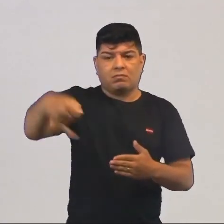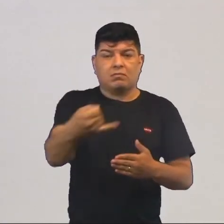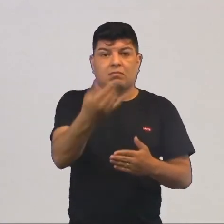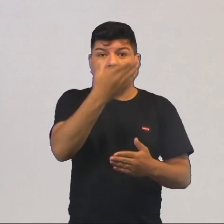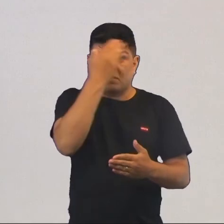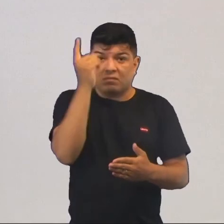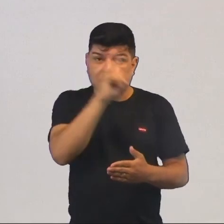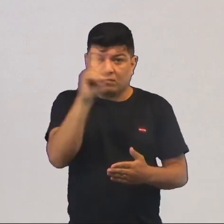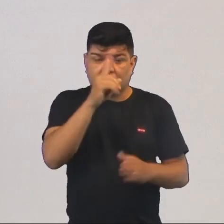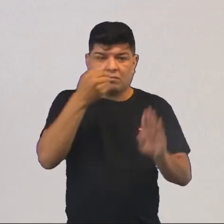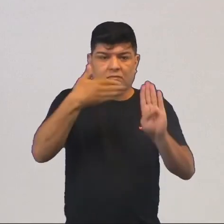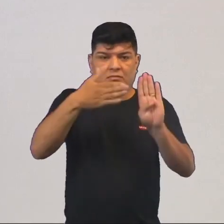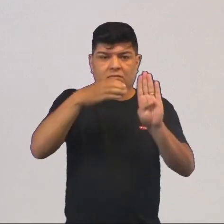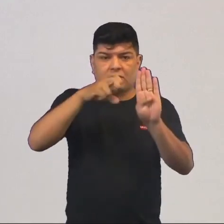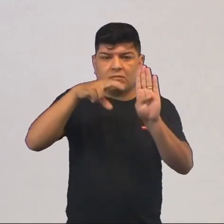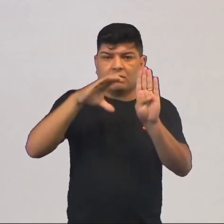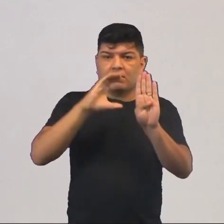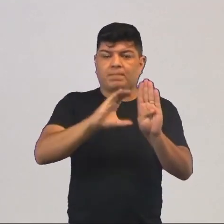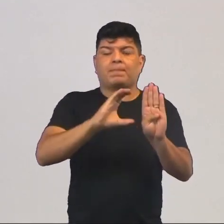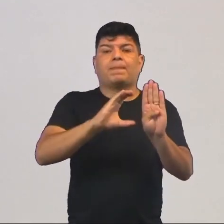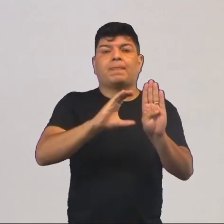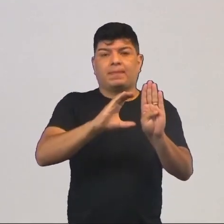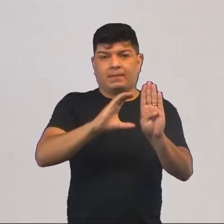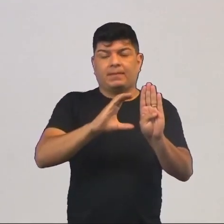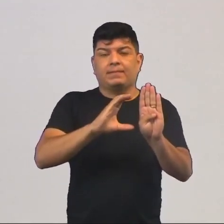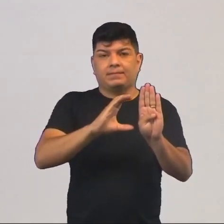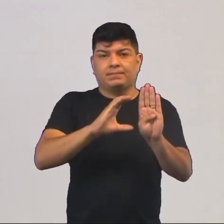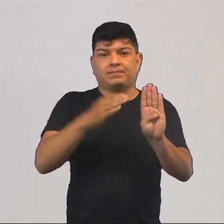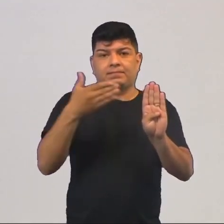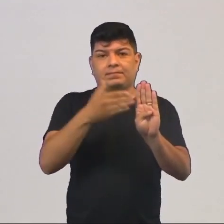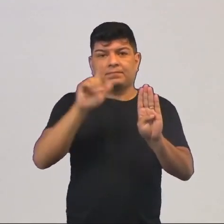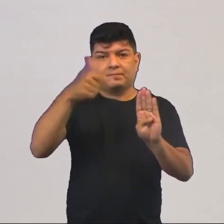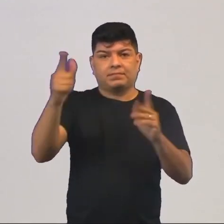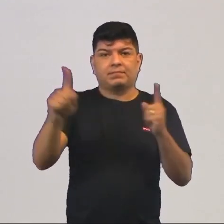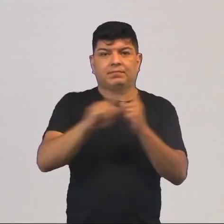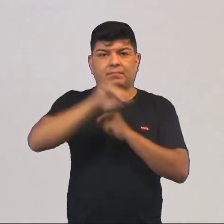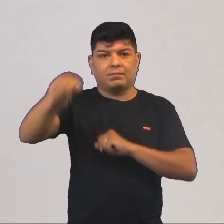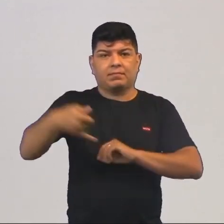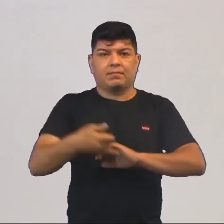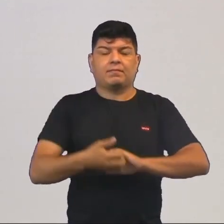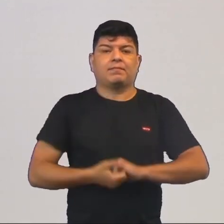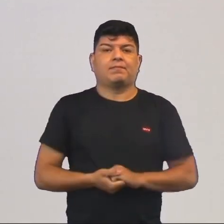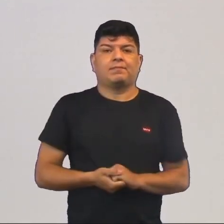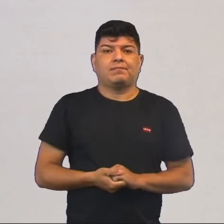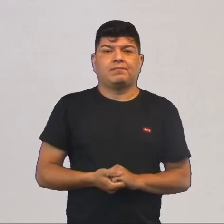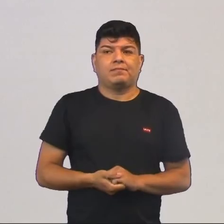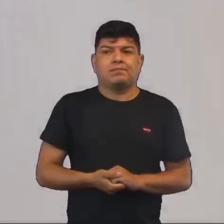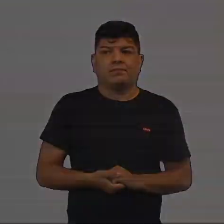oportunidade. Não esqueça de clicar a aula na plataforma Eduque. E até a próxima oportunidade.